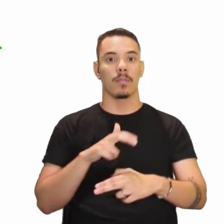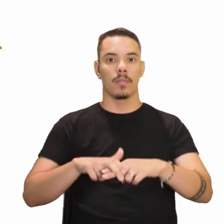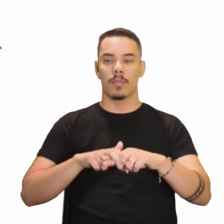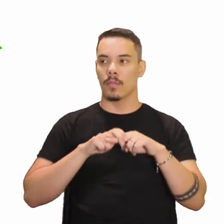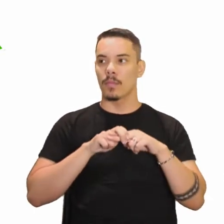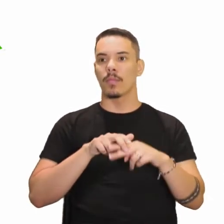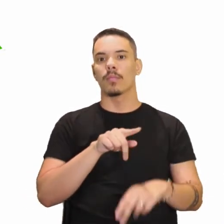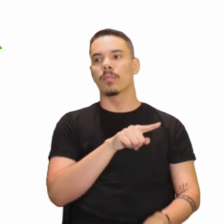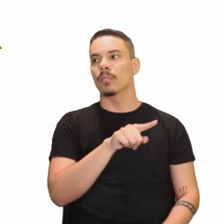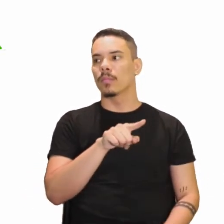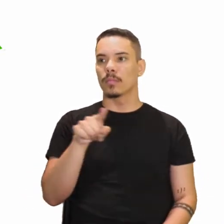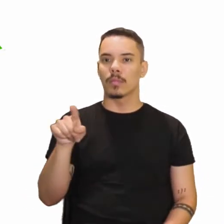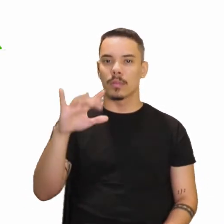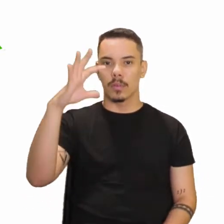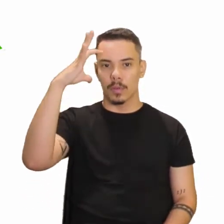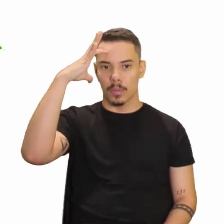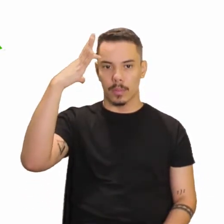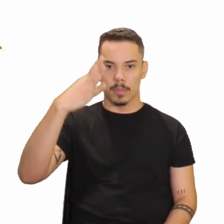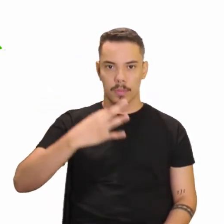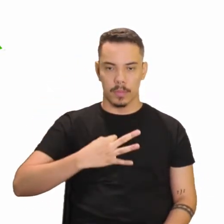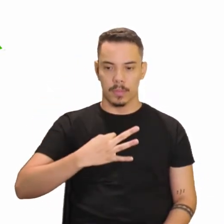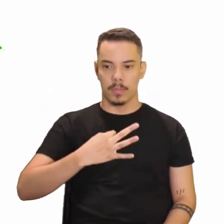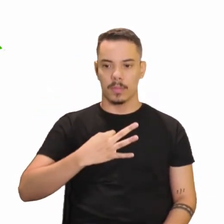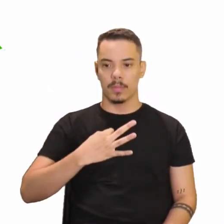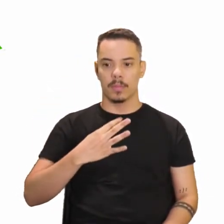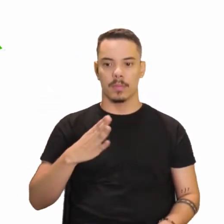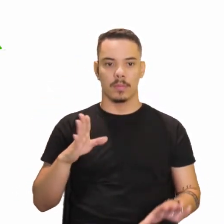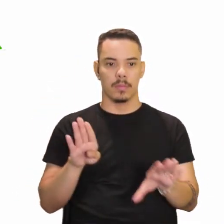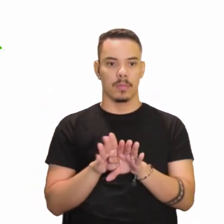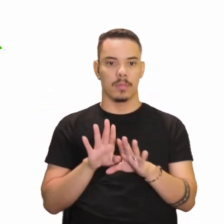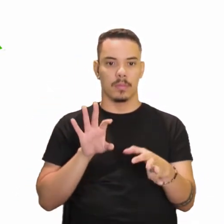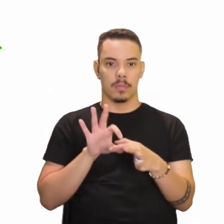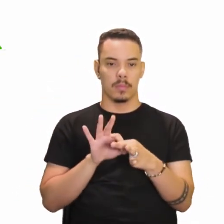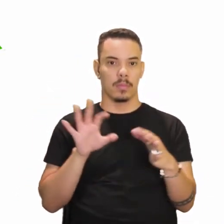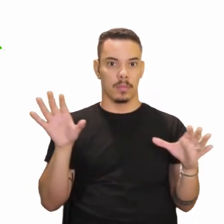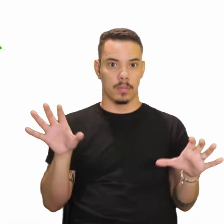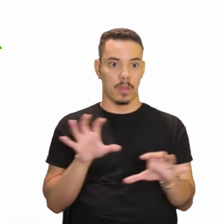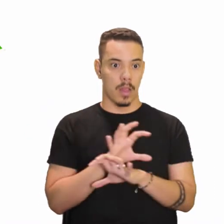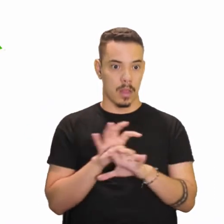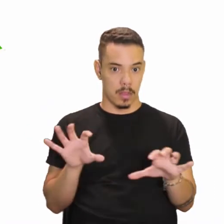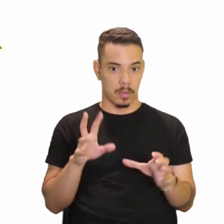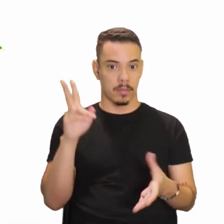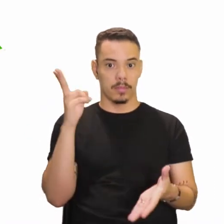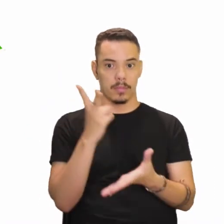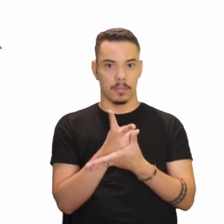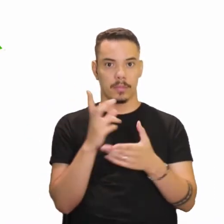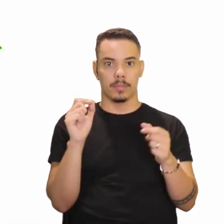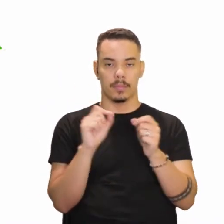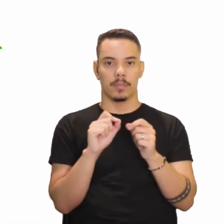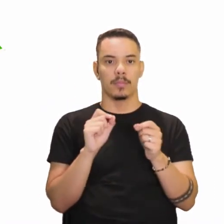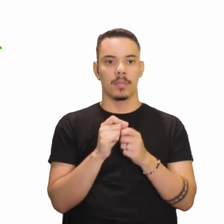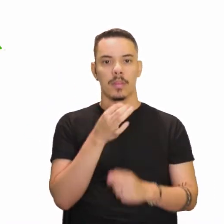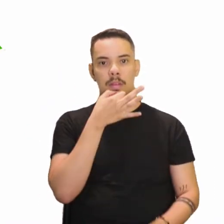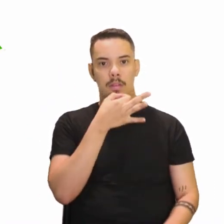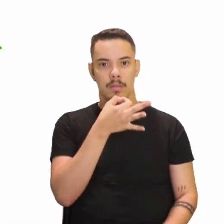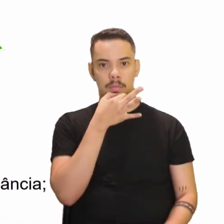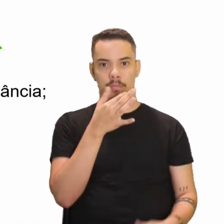para você compreendê-la e nesse sentido sempre fazendo uma crítica